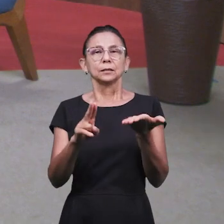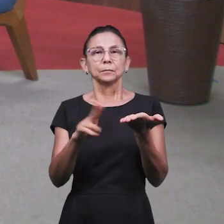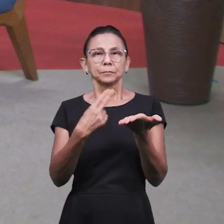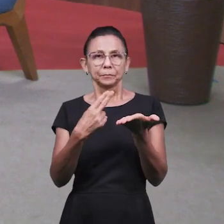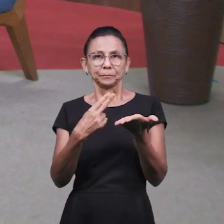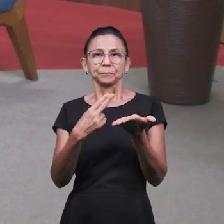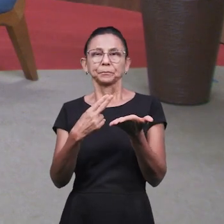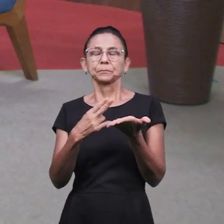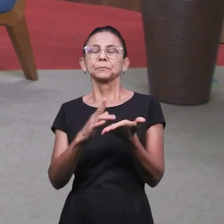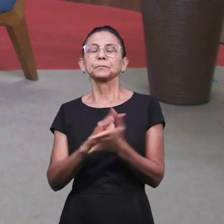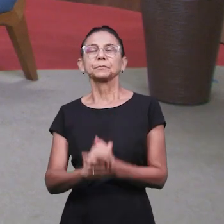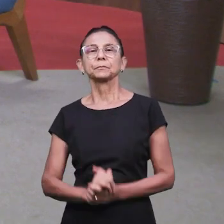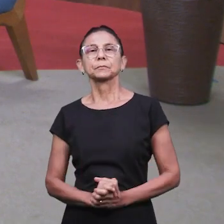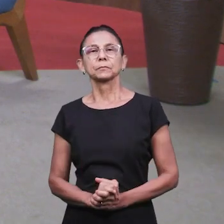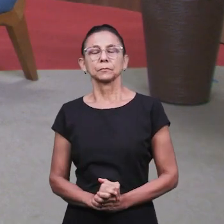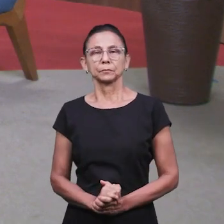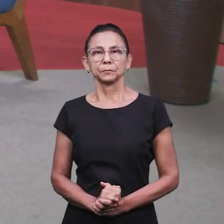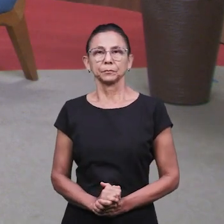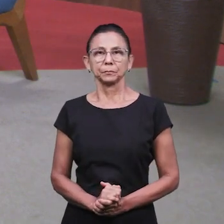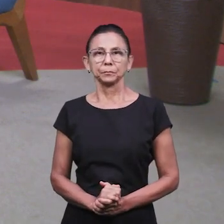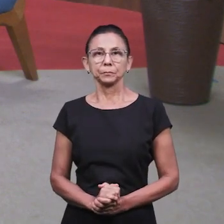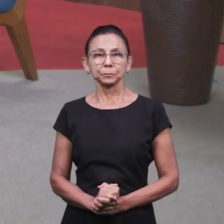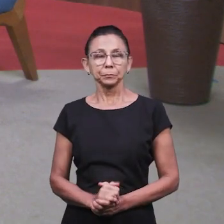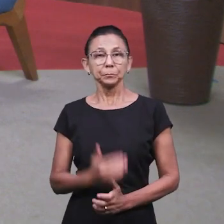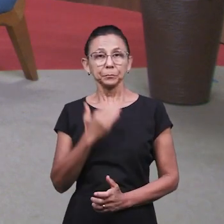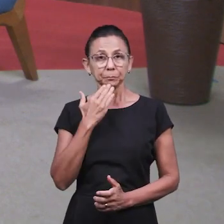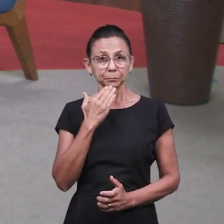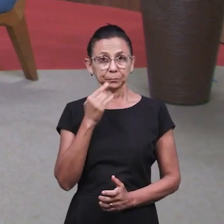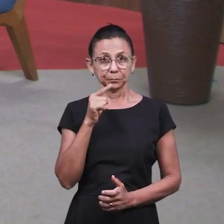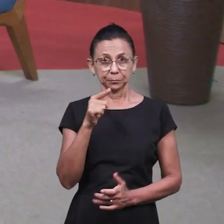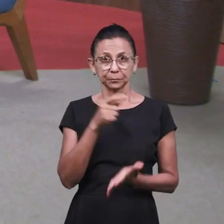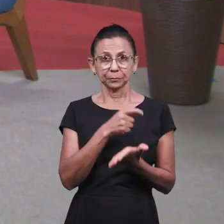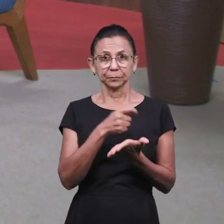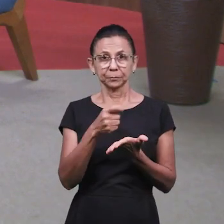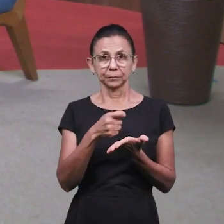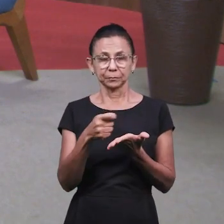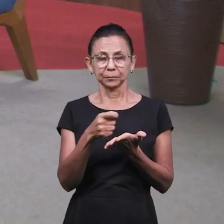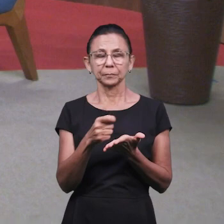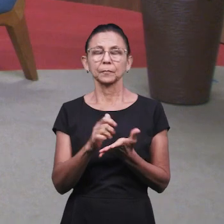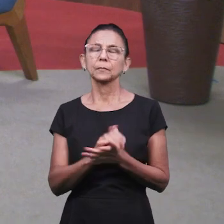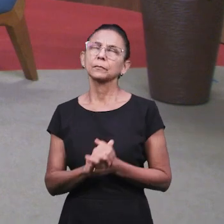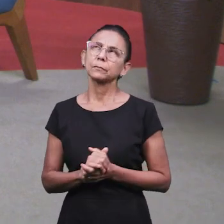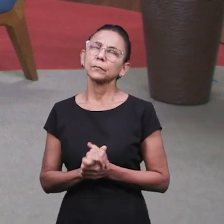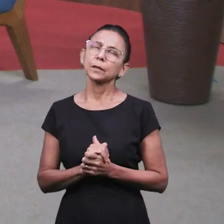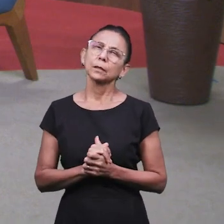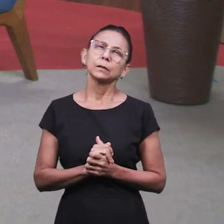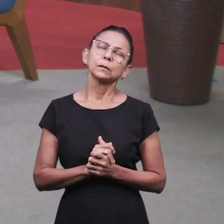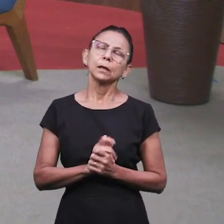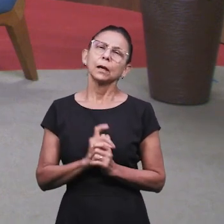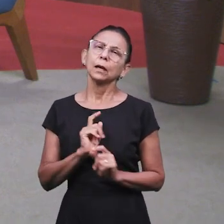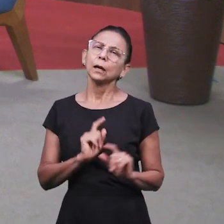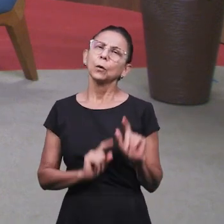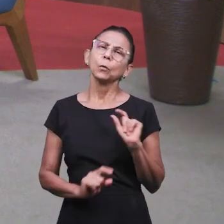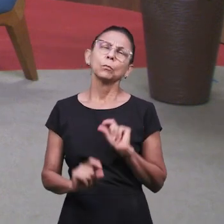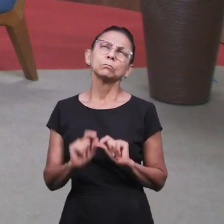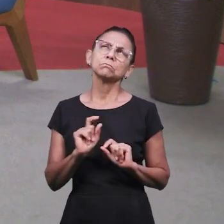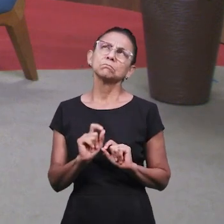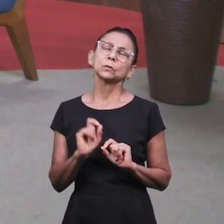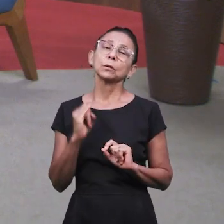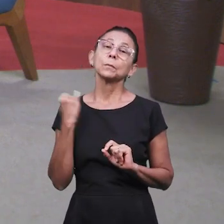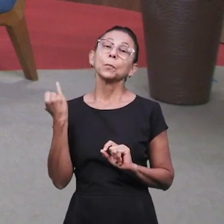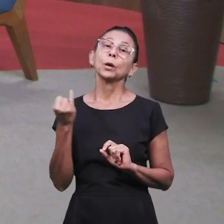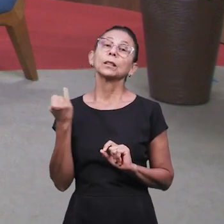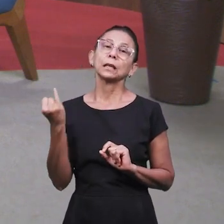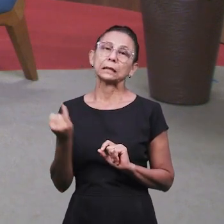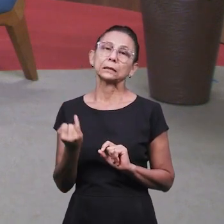escreve uma mensagem para nós. A mensagem que nós estamos pedindo que você escreva é falando acerca do que é o